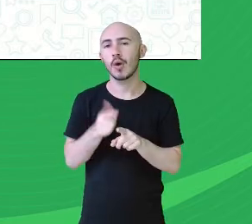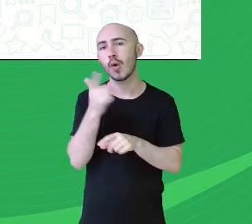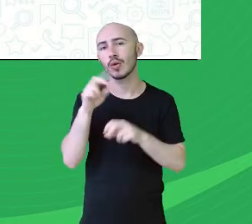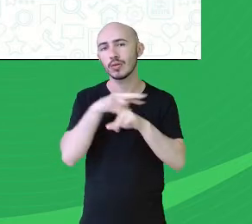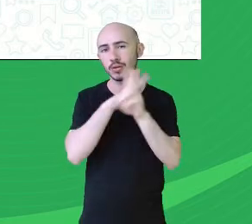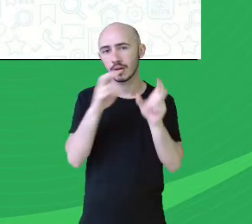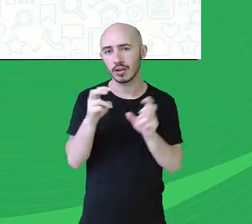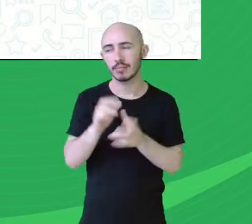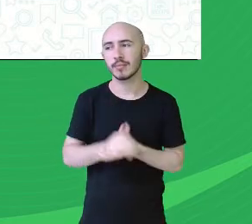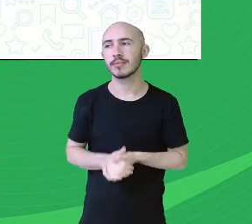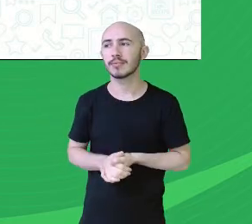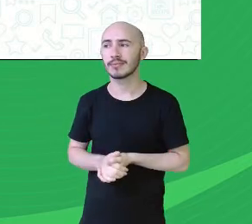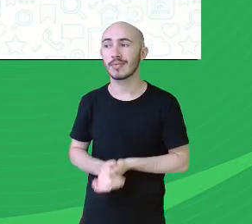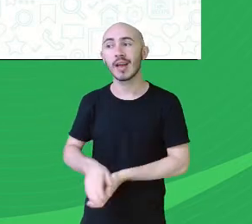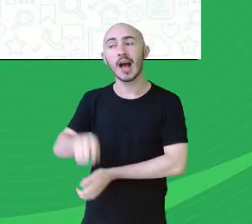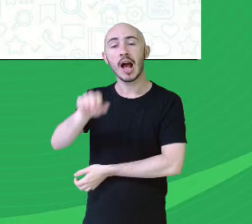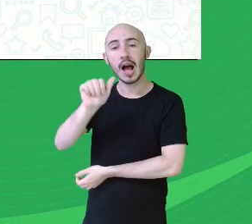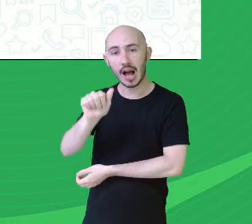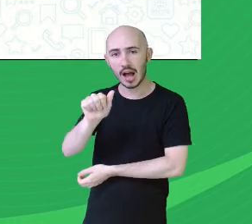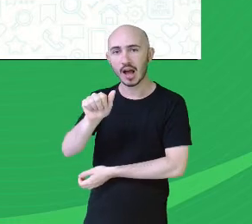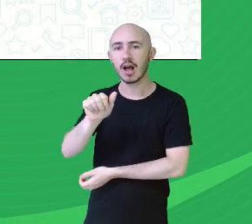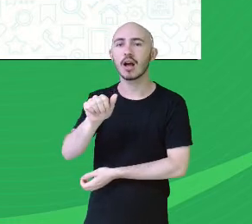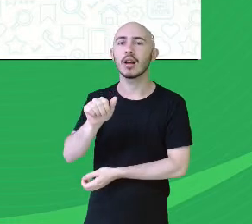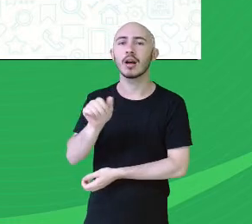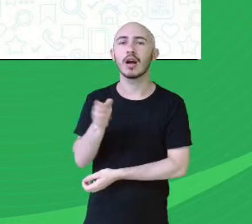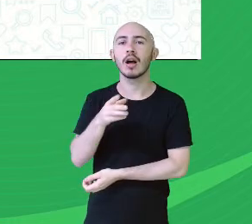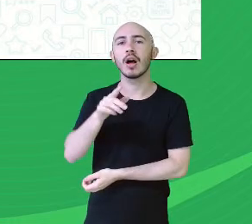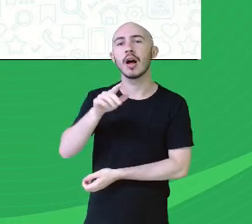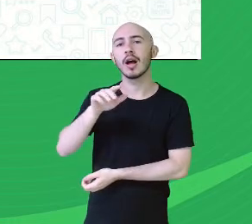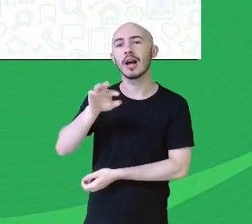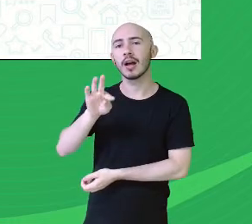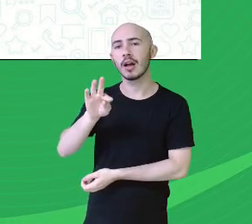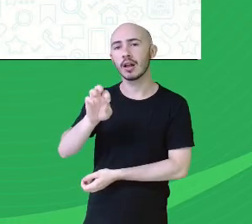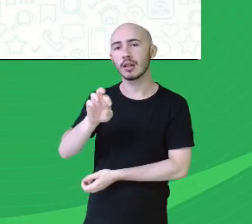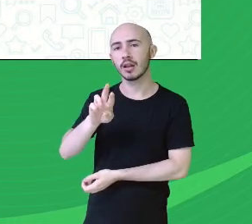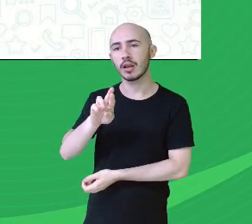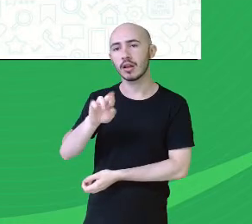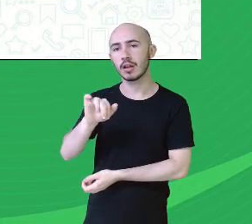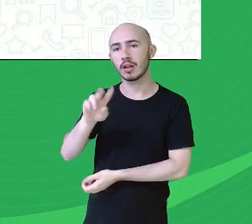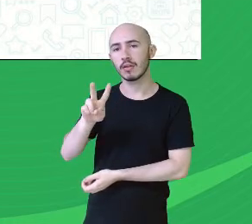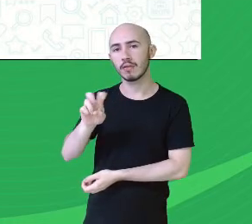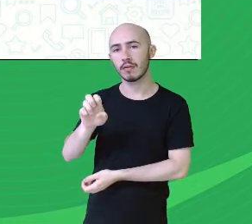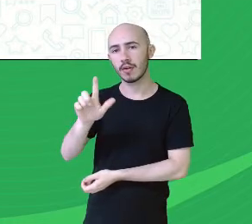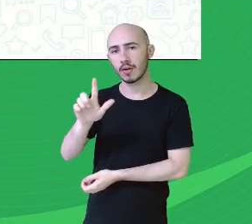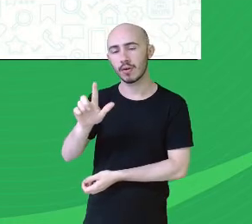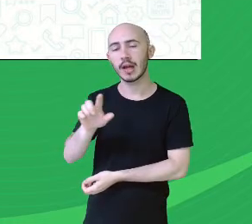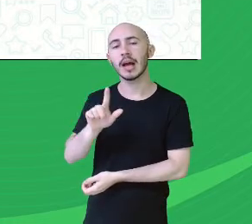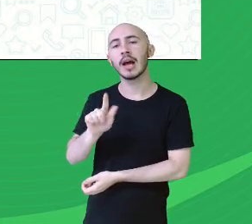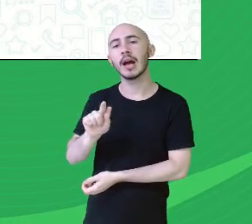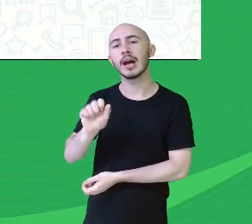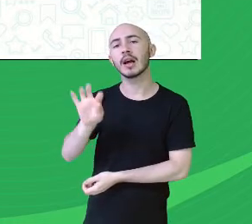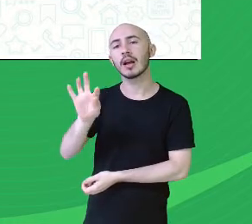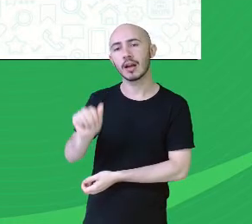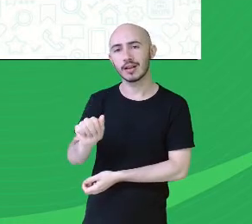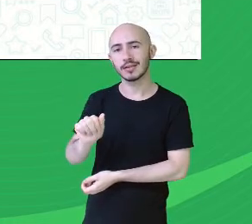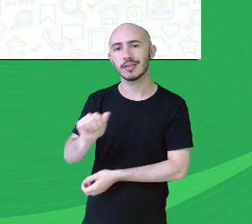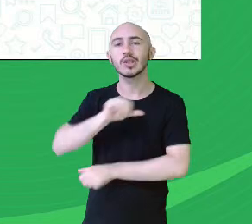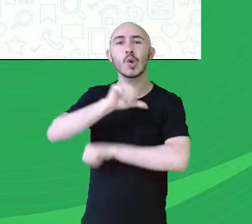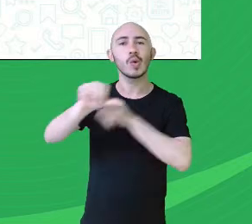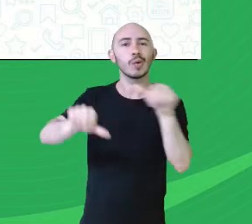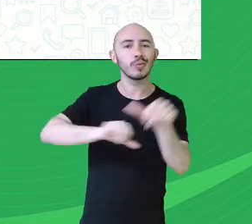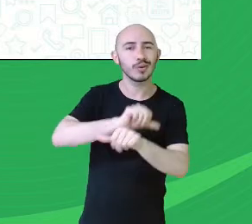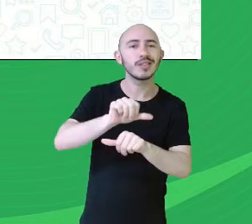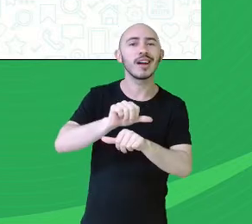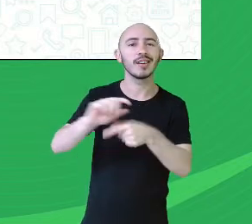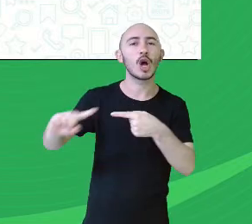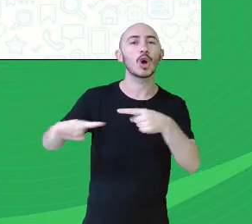terrível gata. A outra, barulhenta e espaventada. Veja que todos eles foram trocados, foram flexionados de